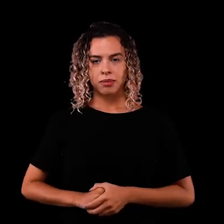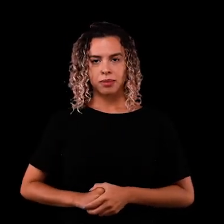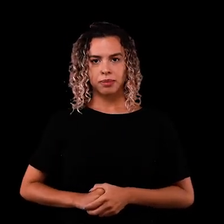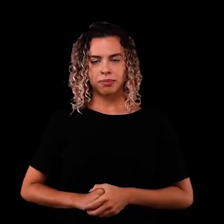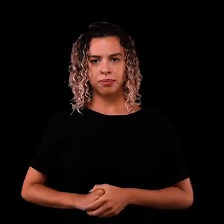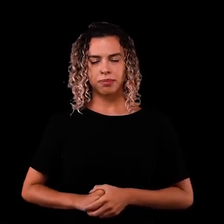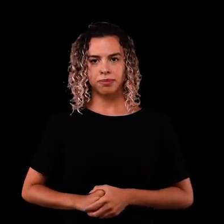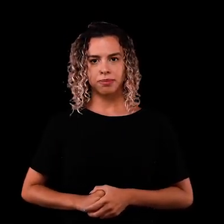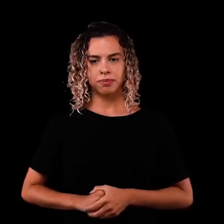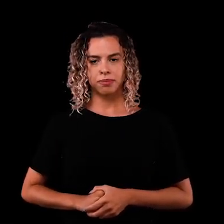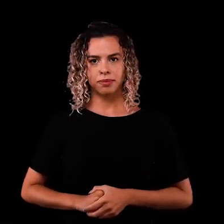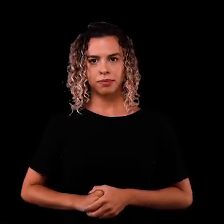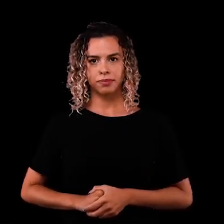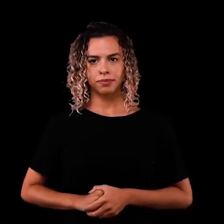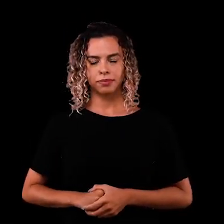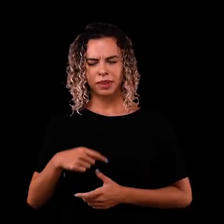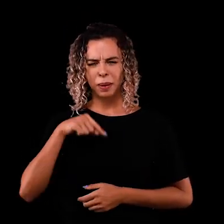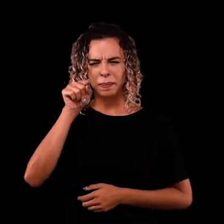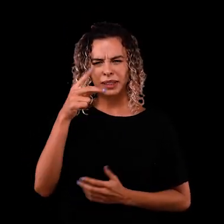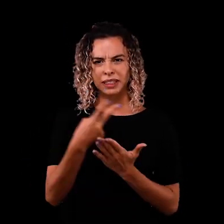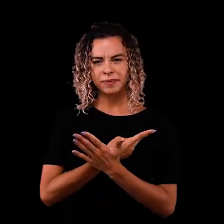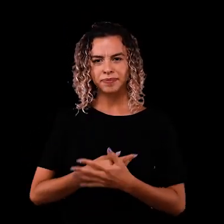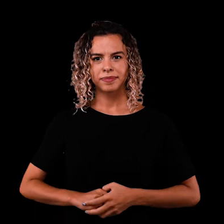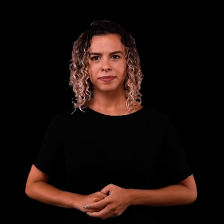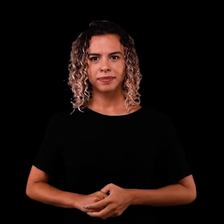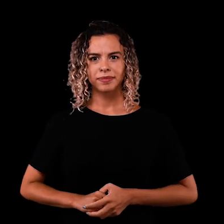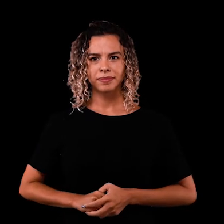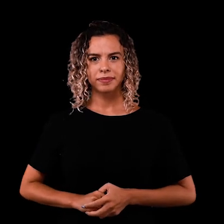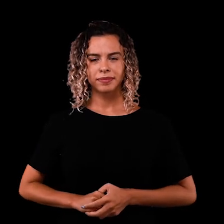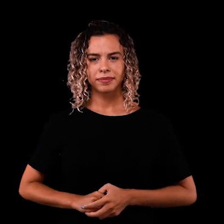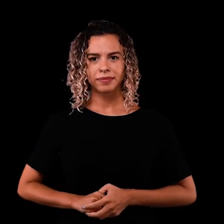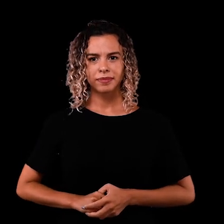A imagem dele está de lado. Acabou apertando o botão errado.